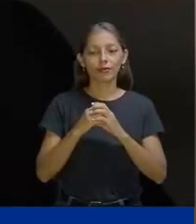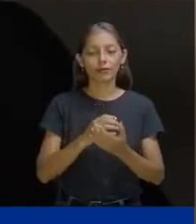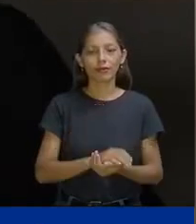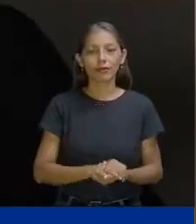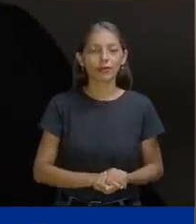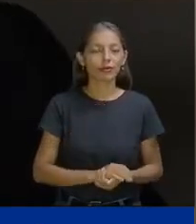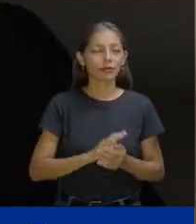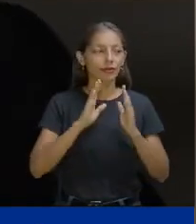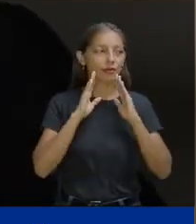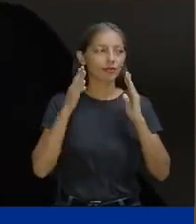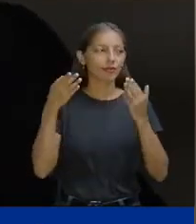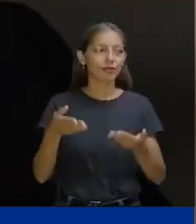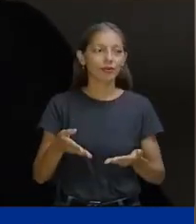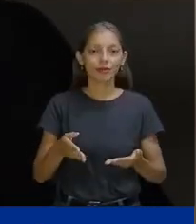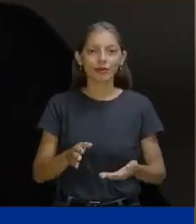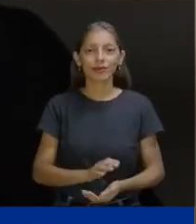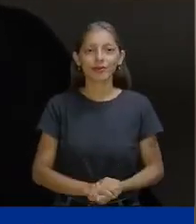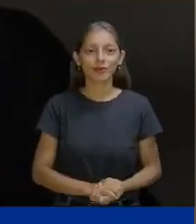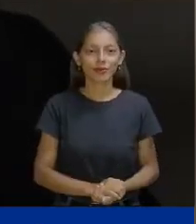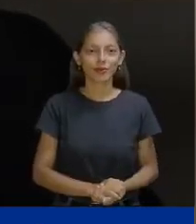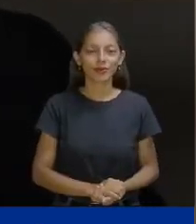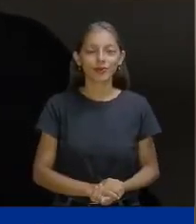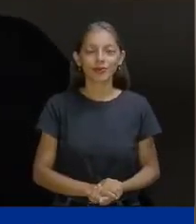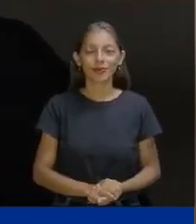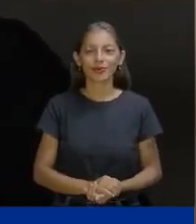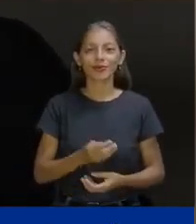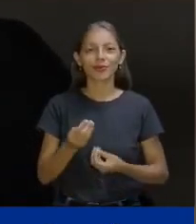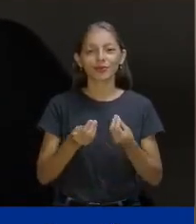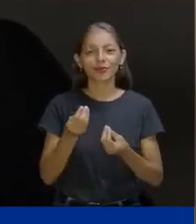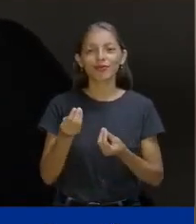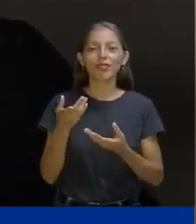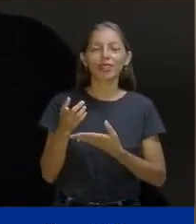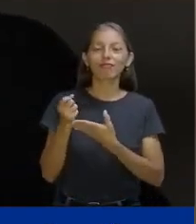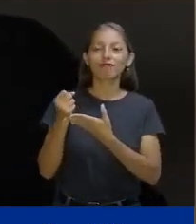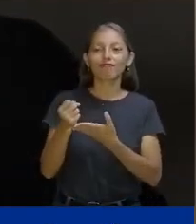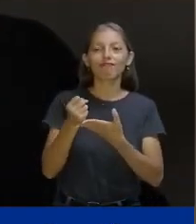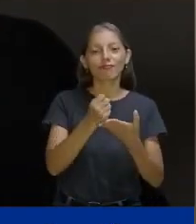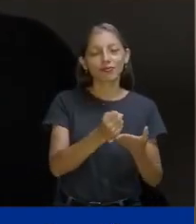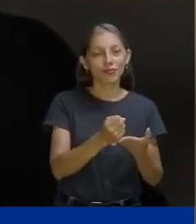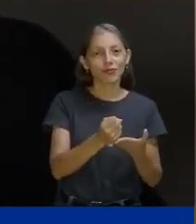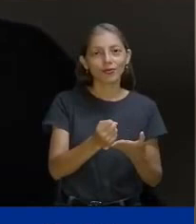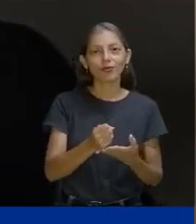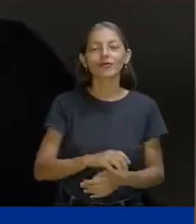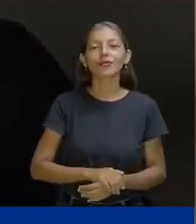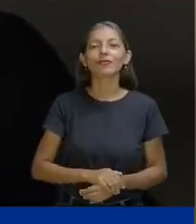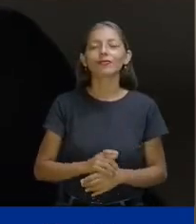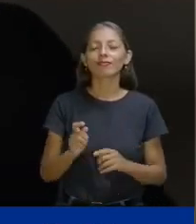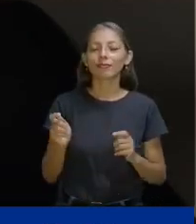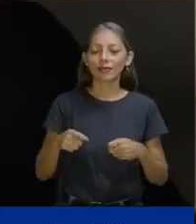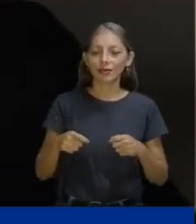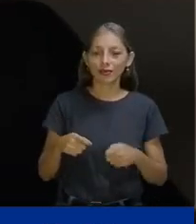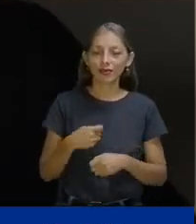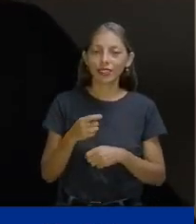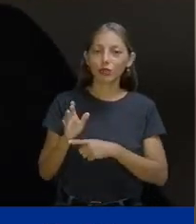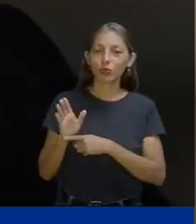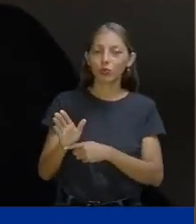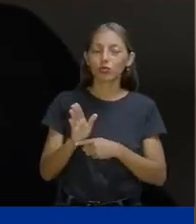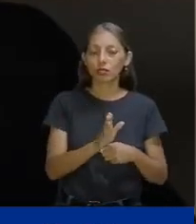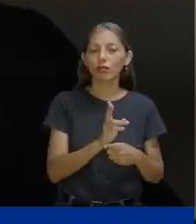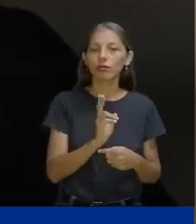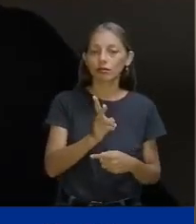pauta inclusiva, nessa pauta de gênero, que é uma pauta que o Carmo é o cara que levanta a bandeira já há muito tempo